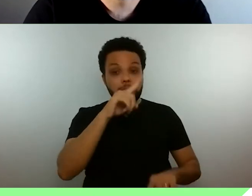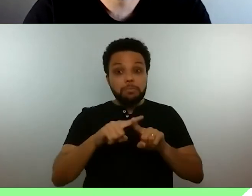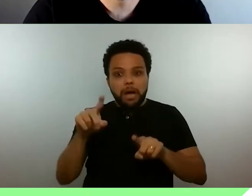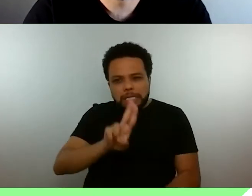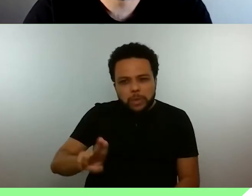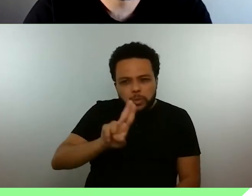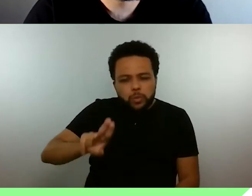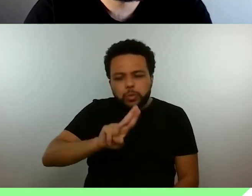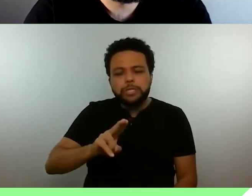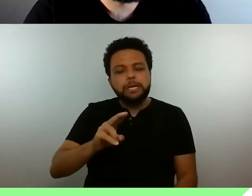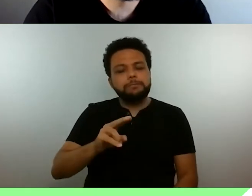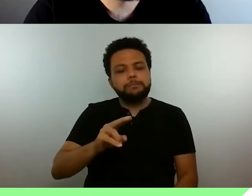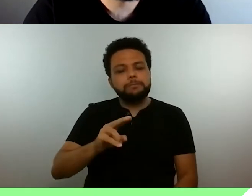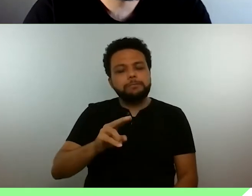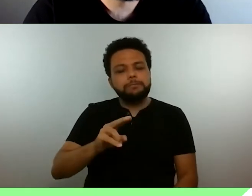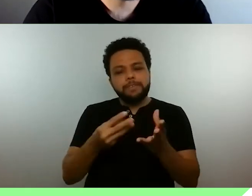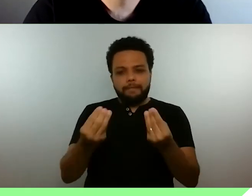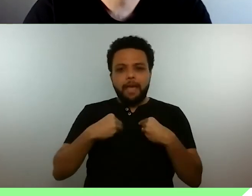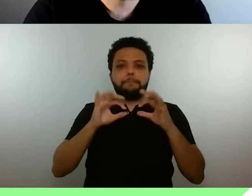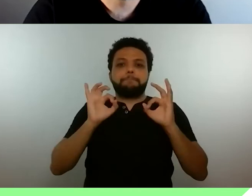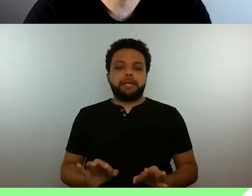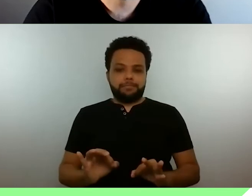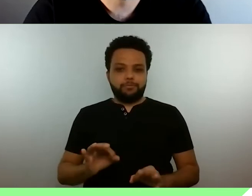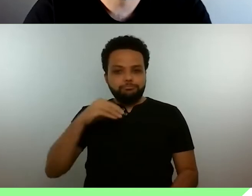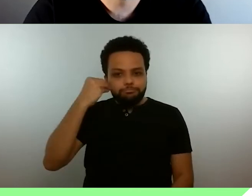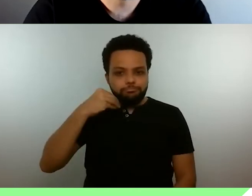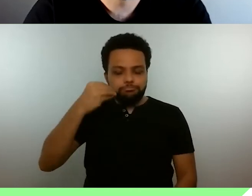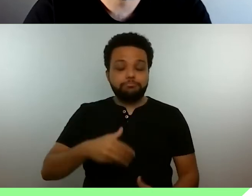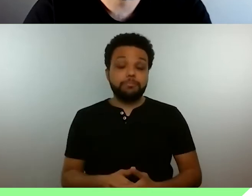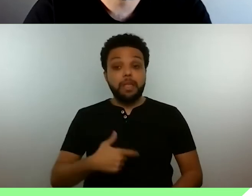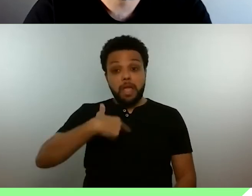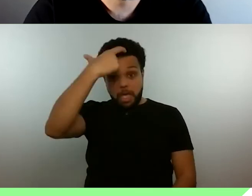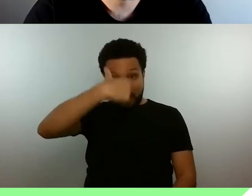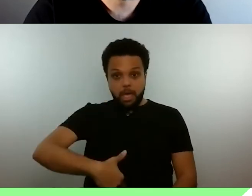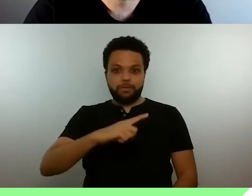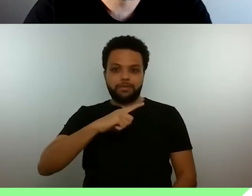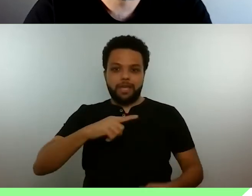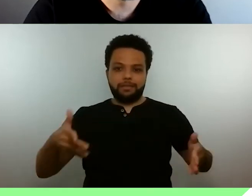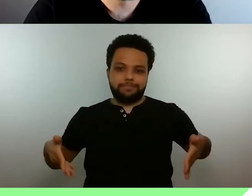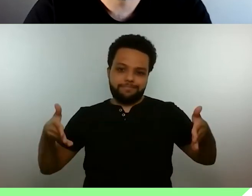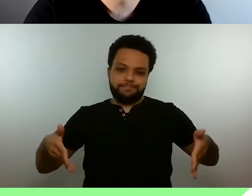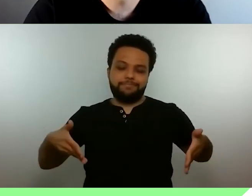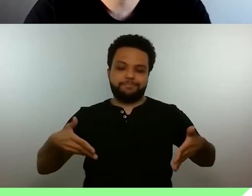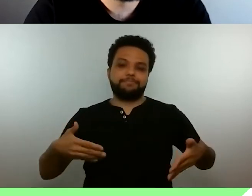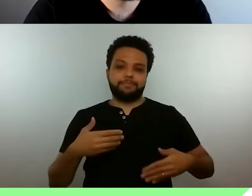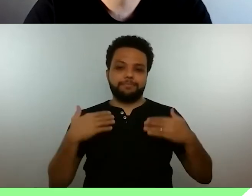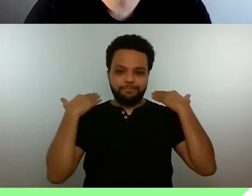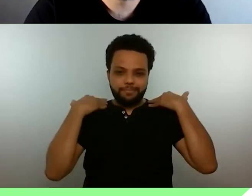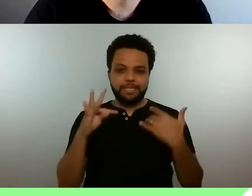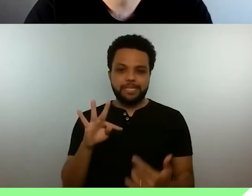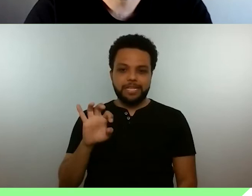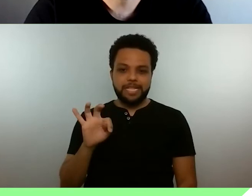algumas adaptações que são físicas, para mim, como pessoa com tetraplegia, que não funcionam